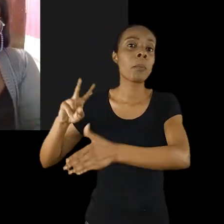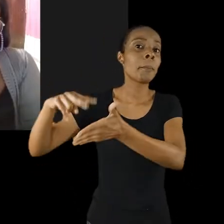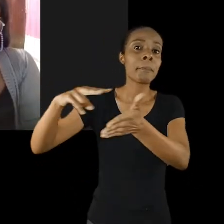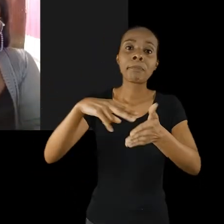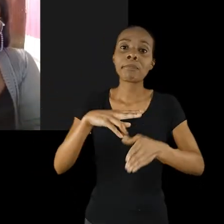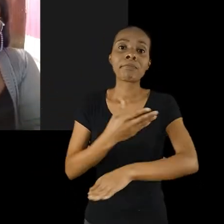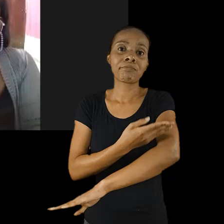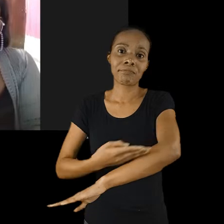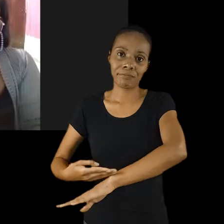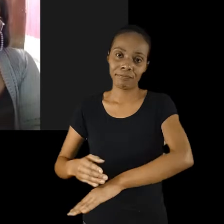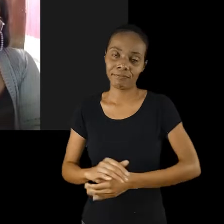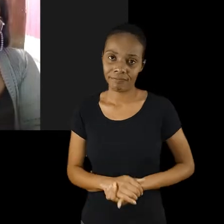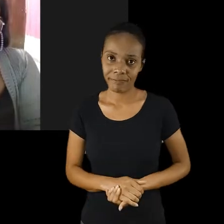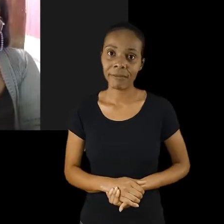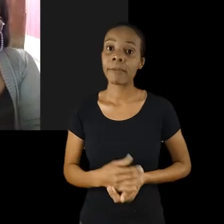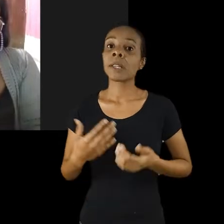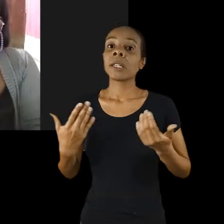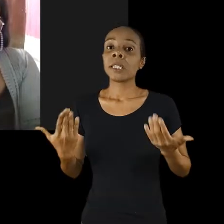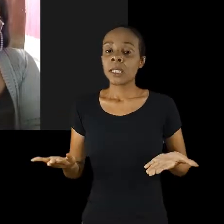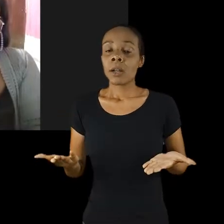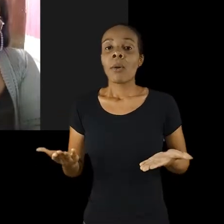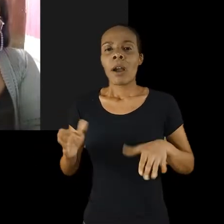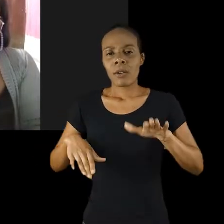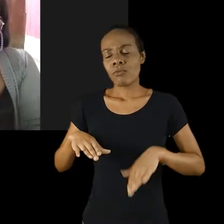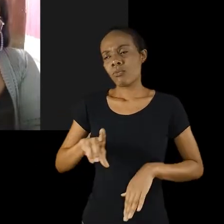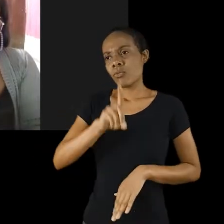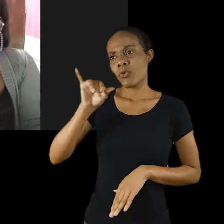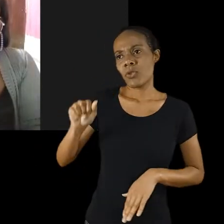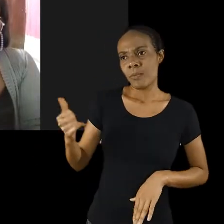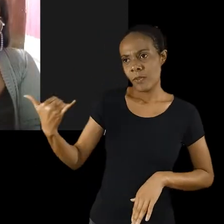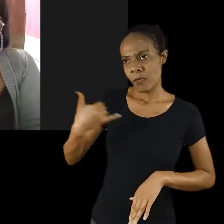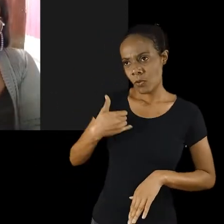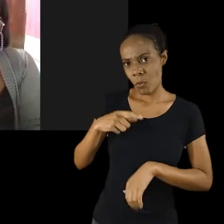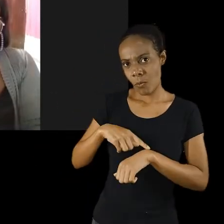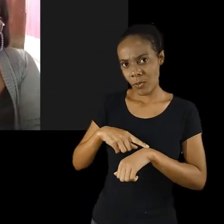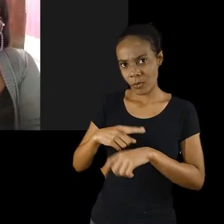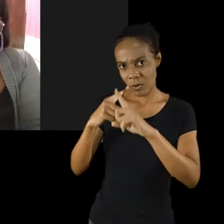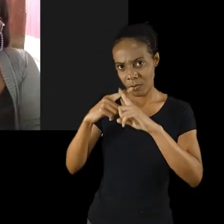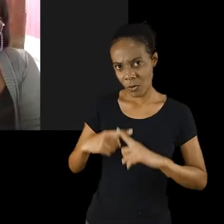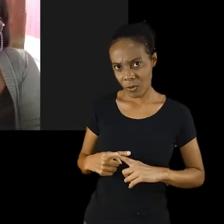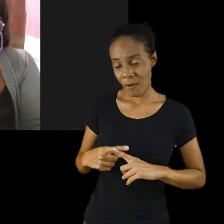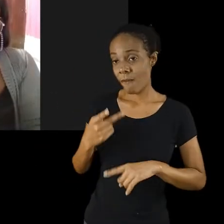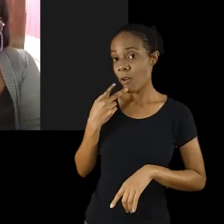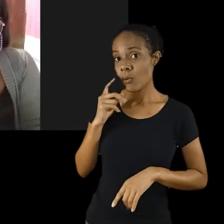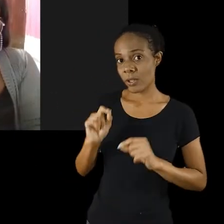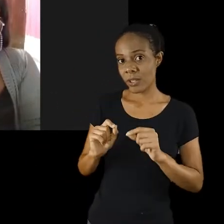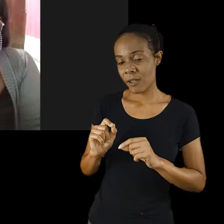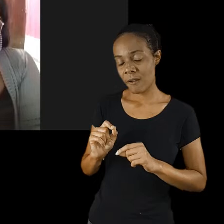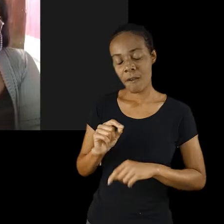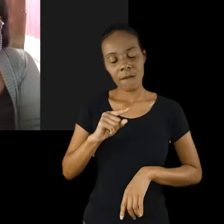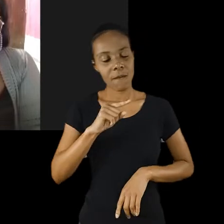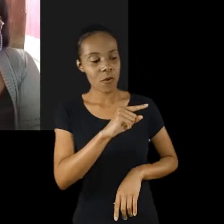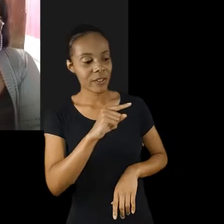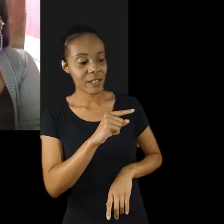assim, no Islã, para a galera que já me viu recitar, falou assim, Jazz, você recita e parece um pastor falando.